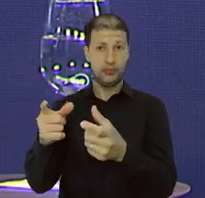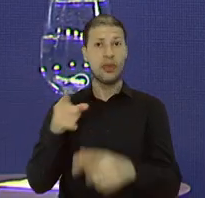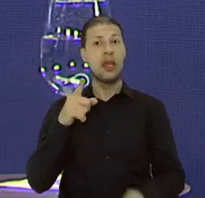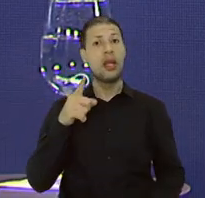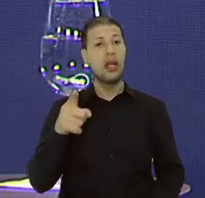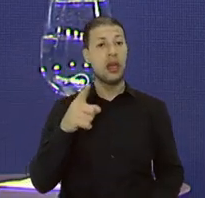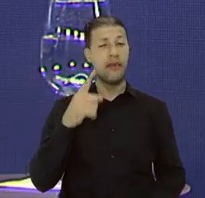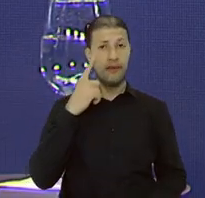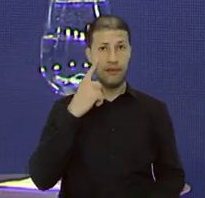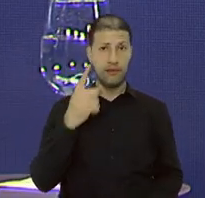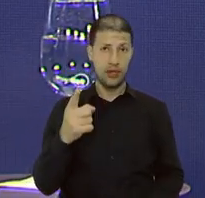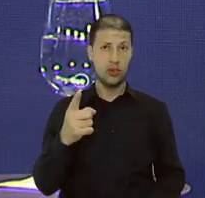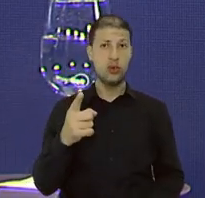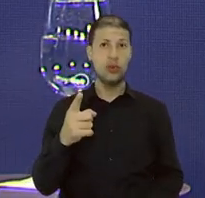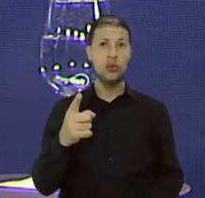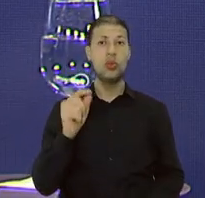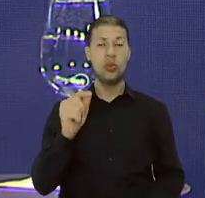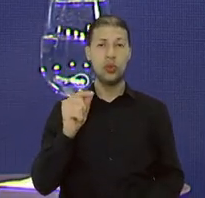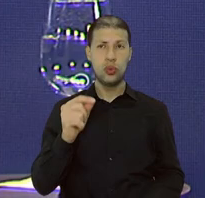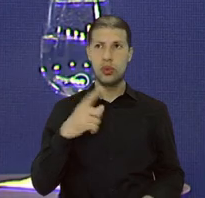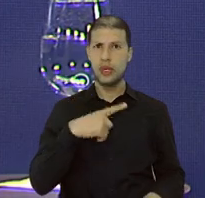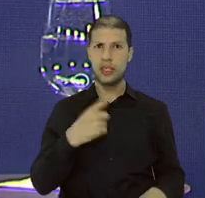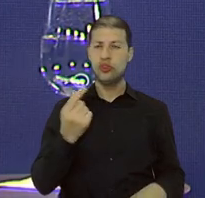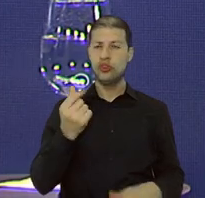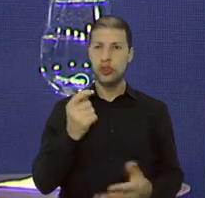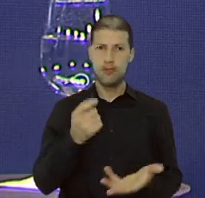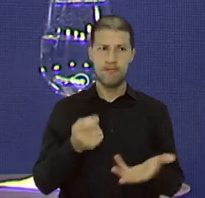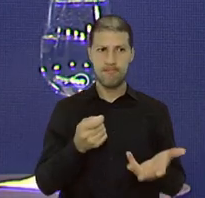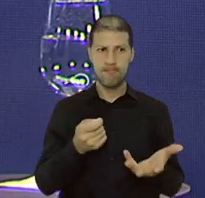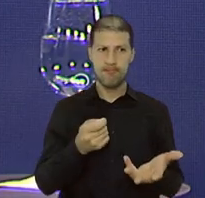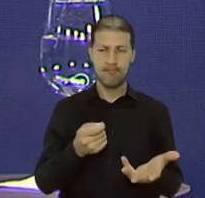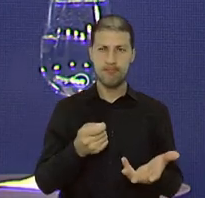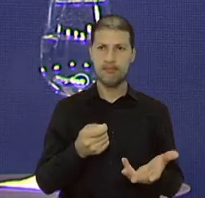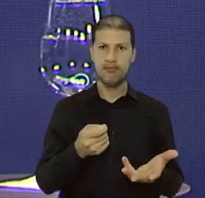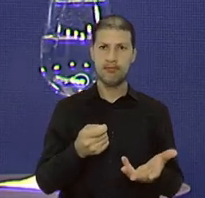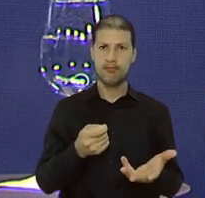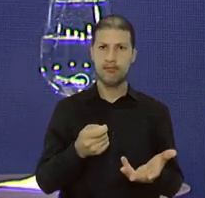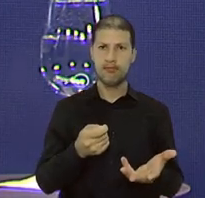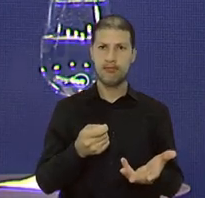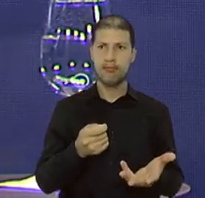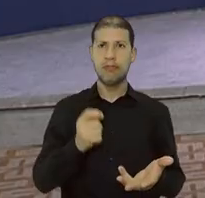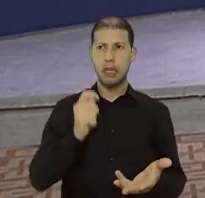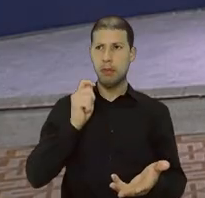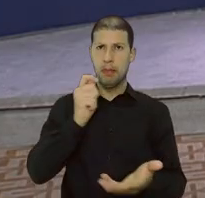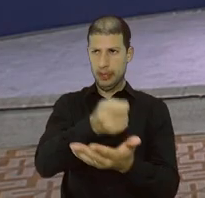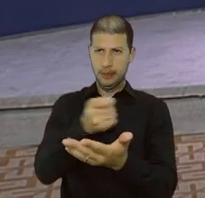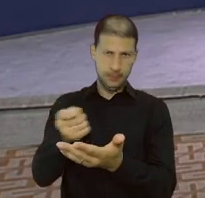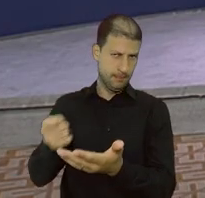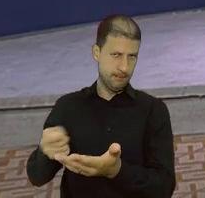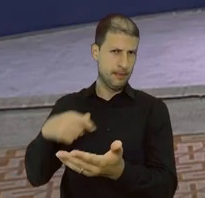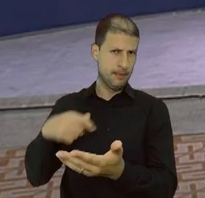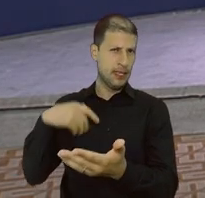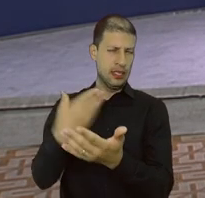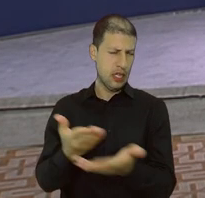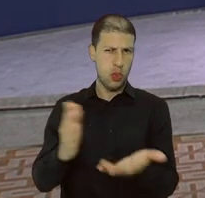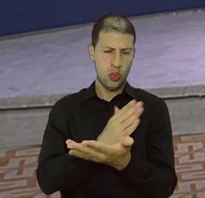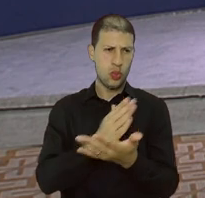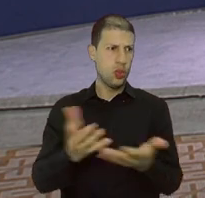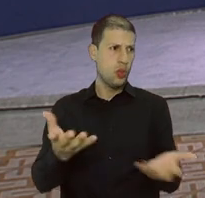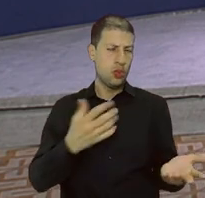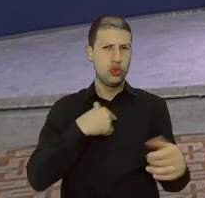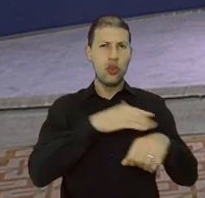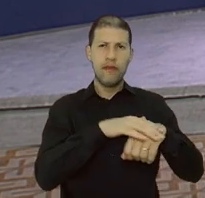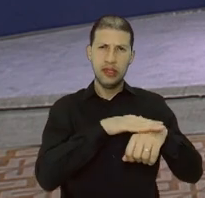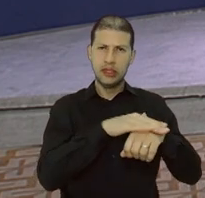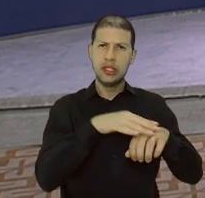viram com apelidos a botar o dinheiro para para gastar até em teses que hoje conversando com os